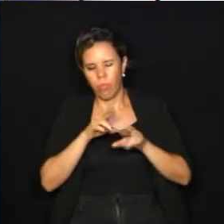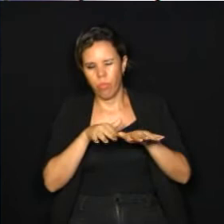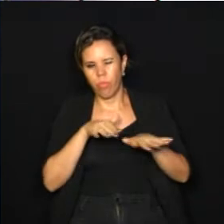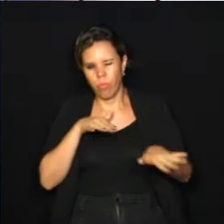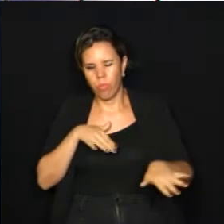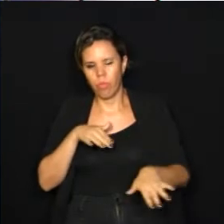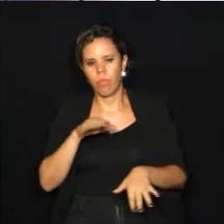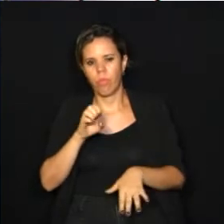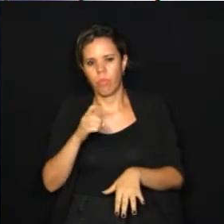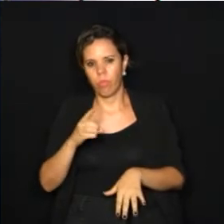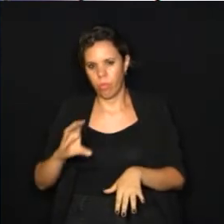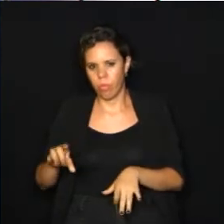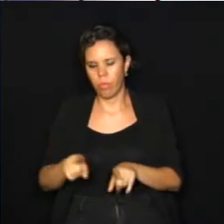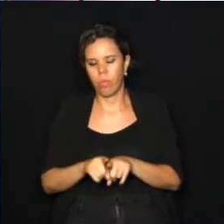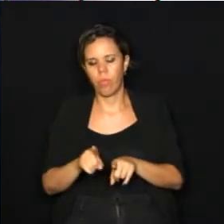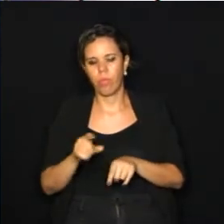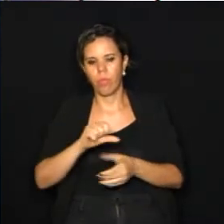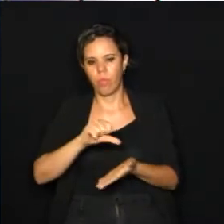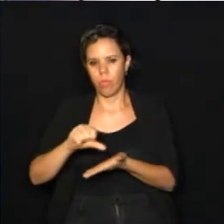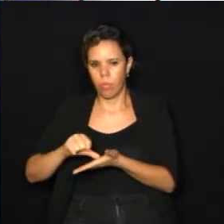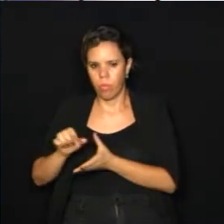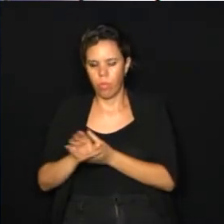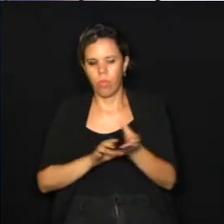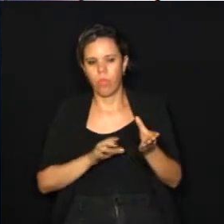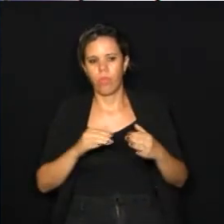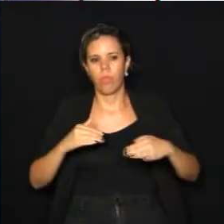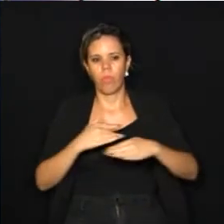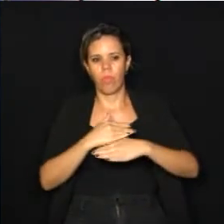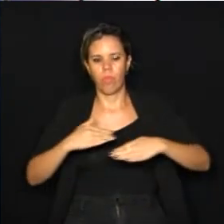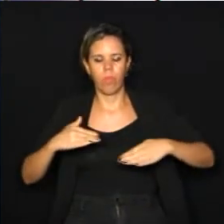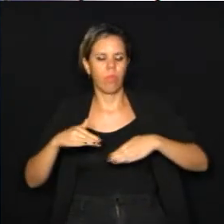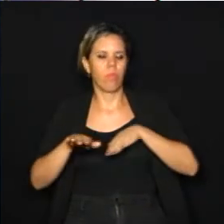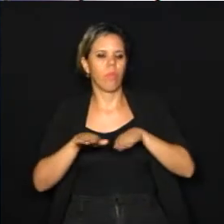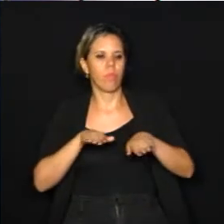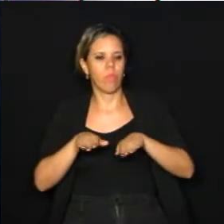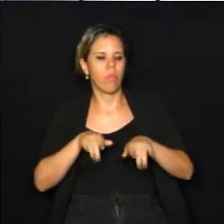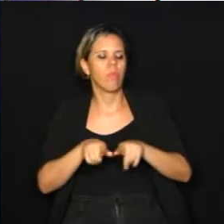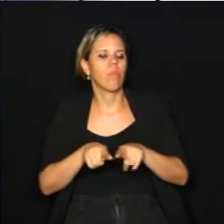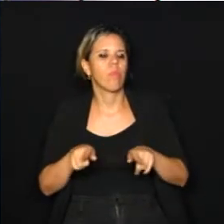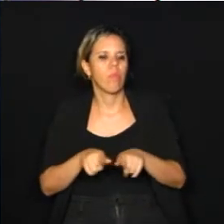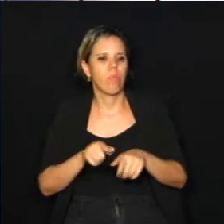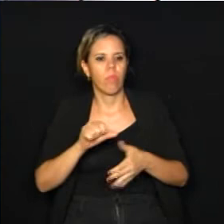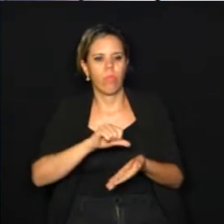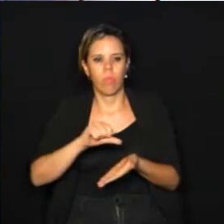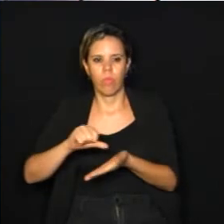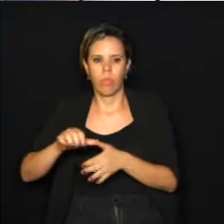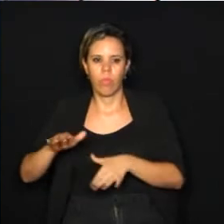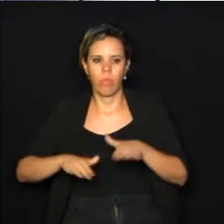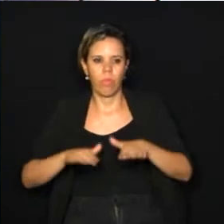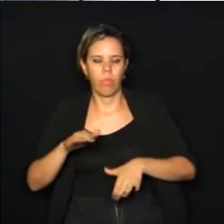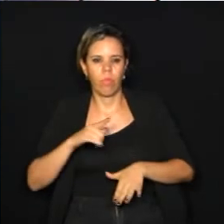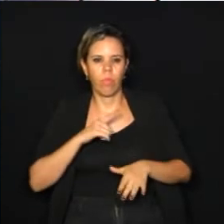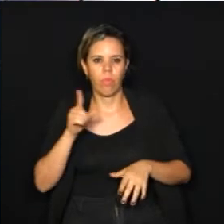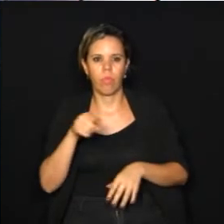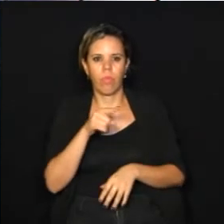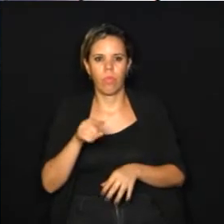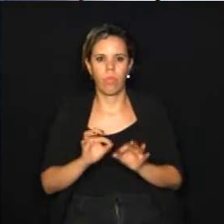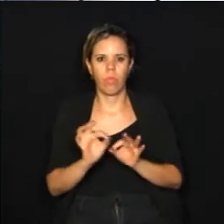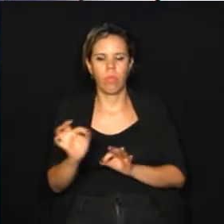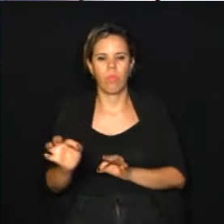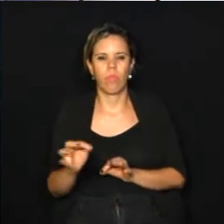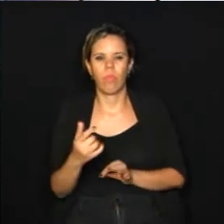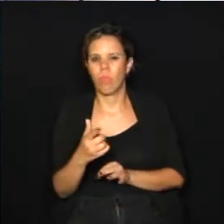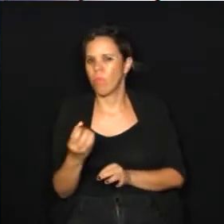região justamente para orientar o trânsito, até porque é uma região que geralmente quando tem feriado prolongado, quem